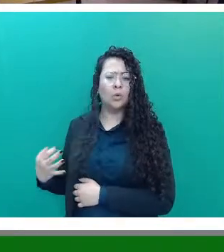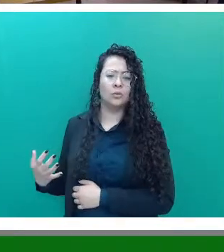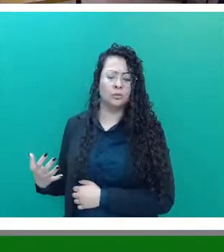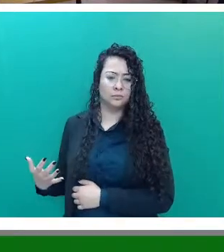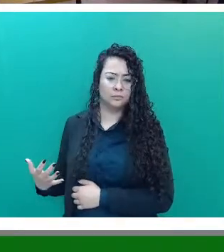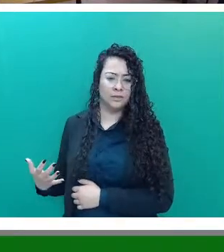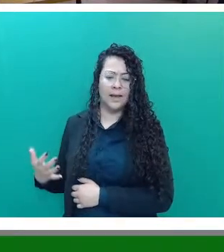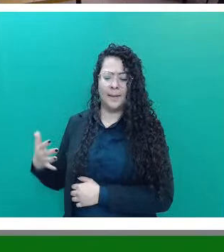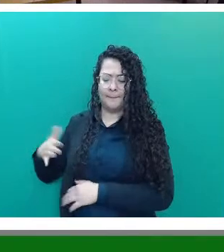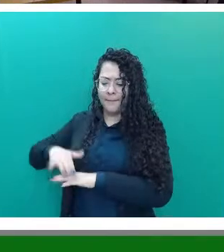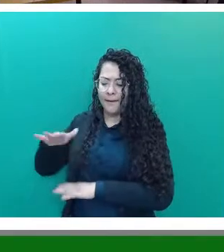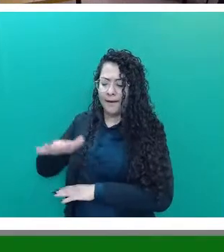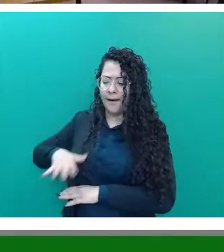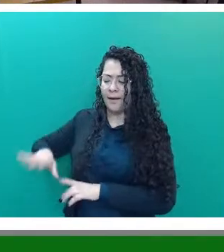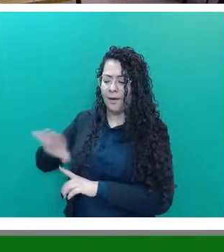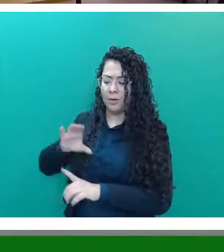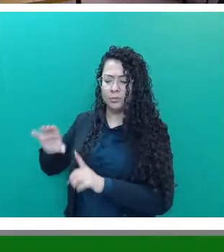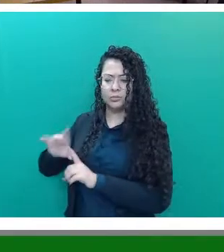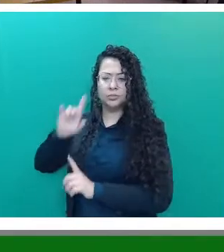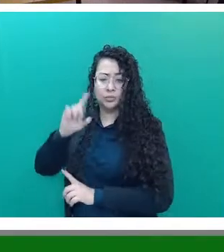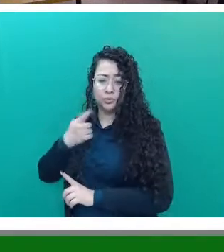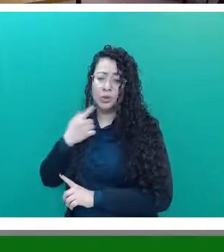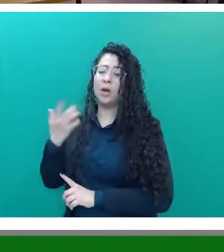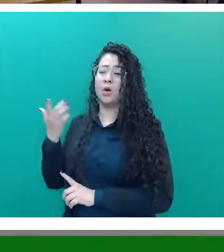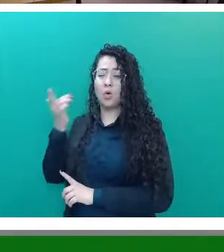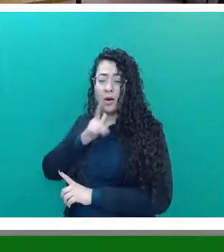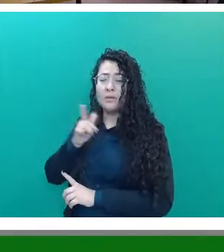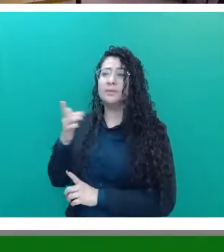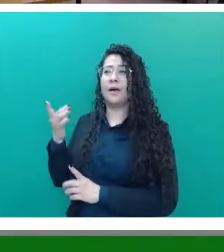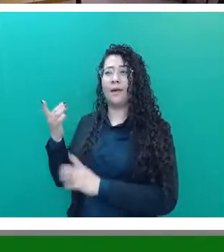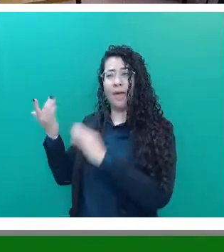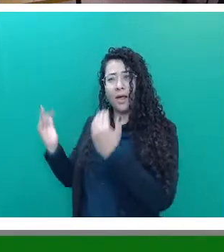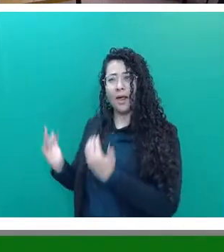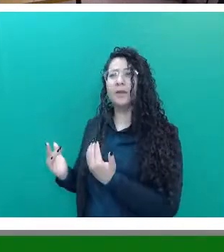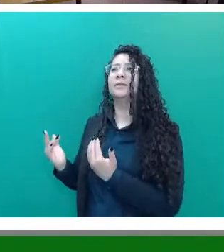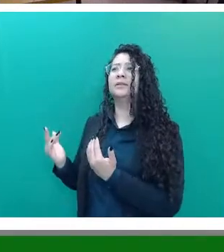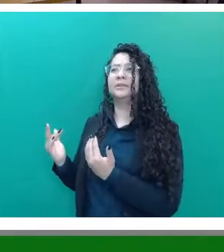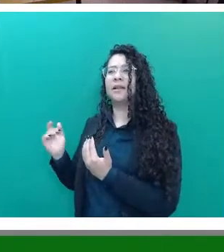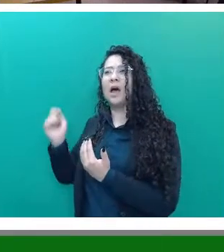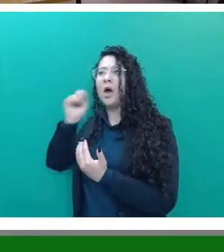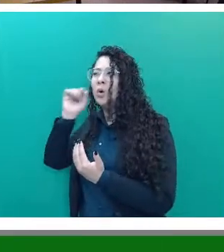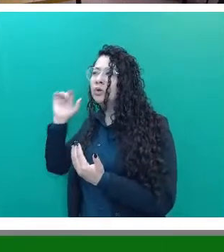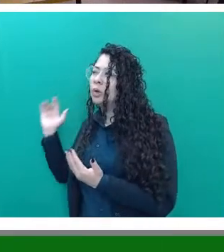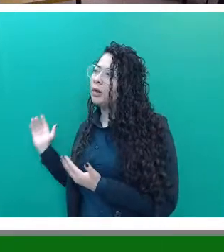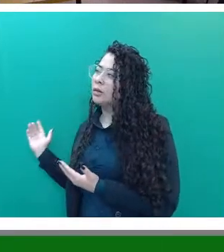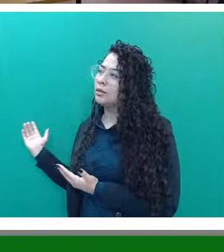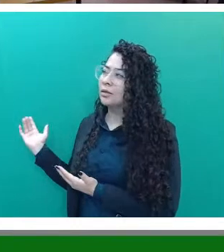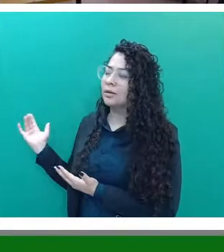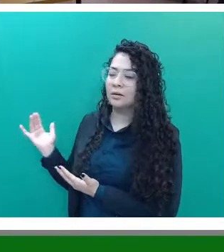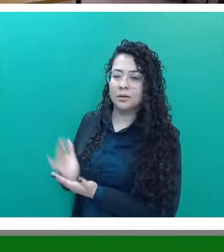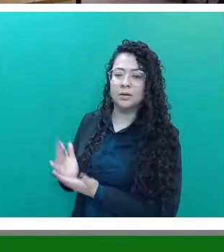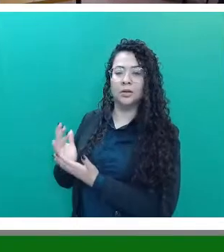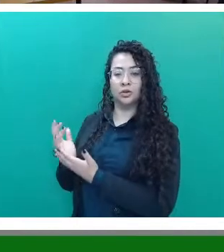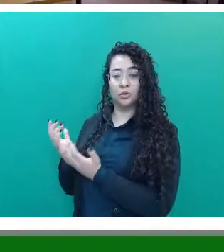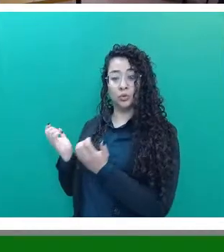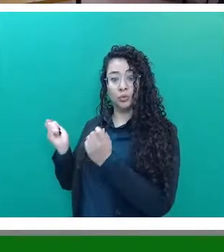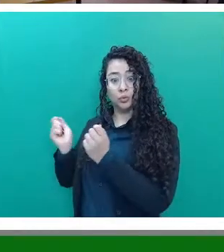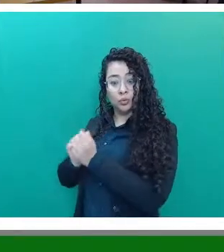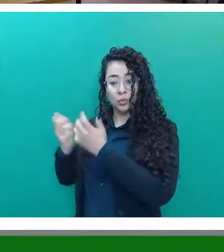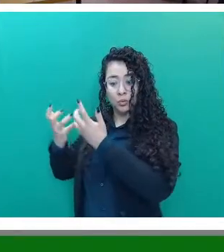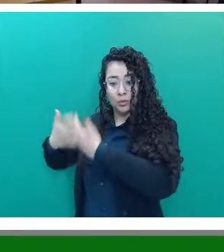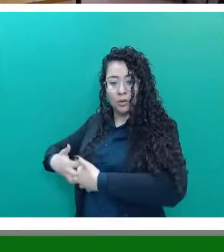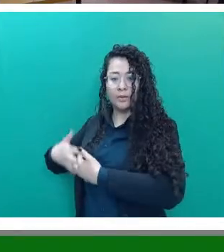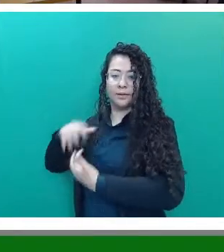comunidade surda, você consegue articular e trazer esses autores para discutir contigo. Quando você vai ali para os dados